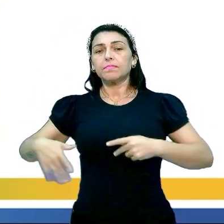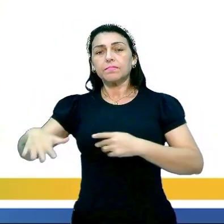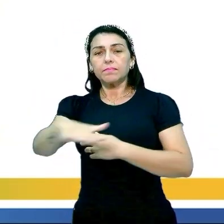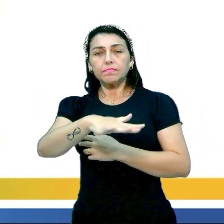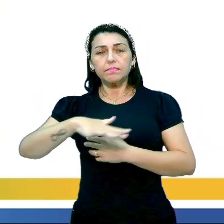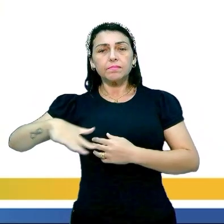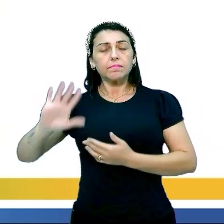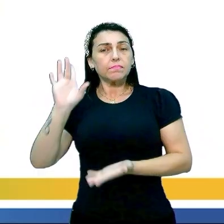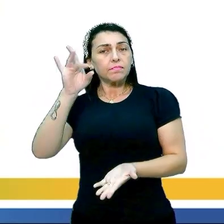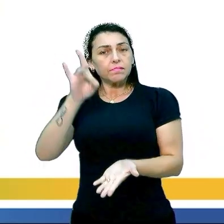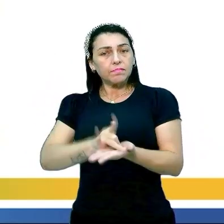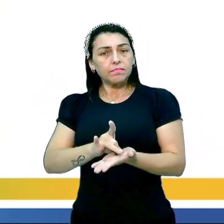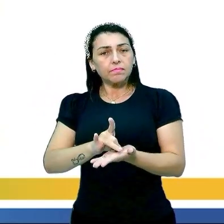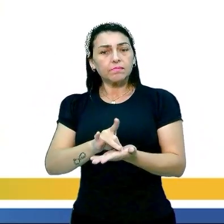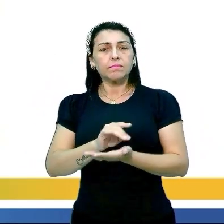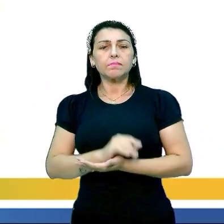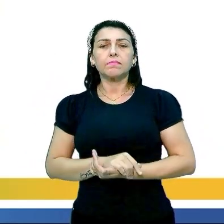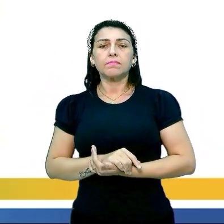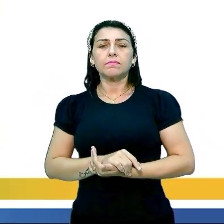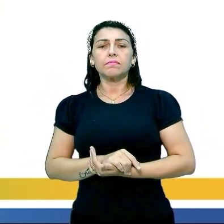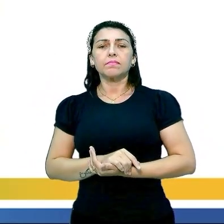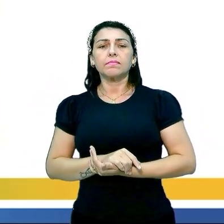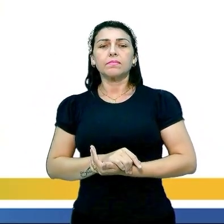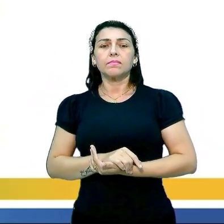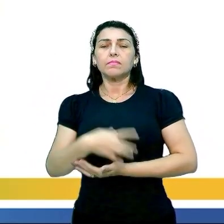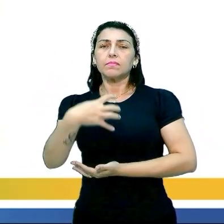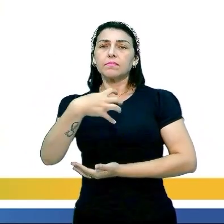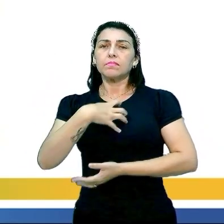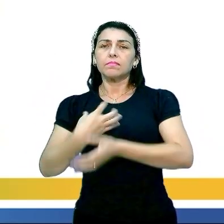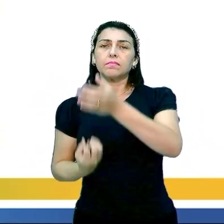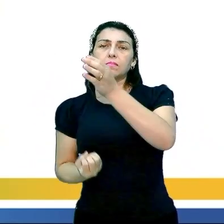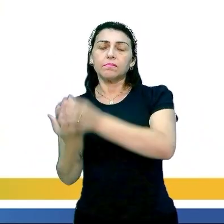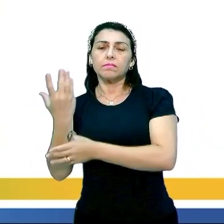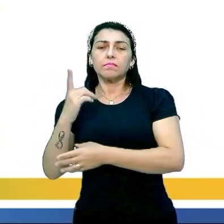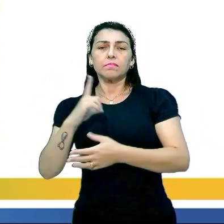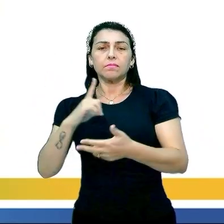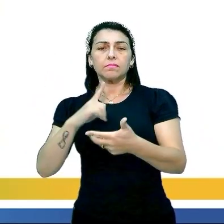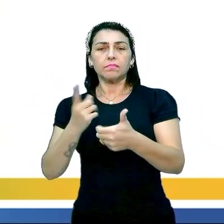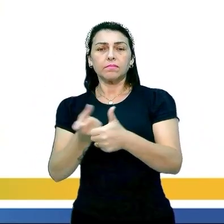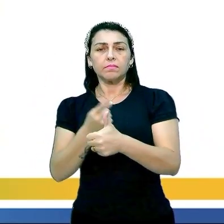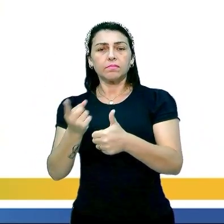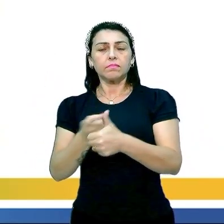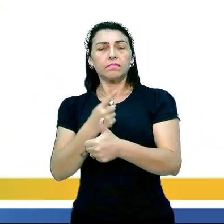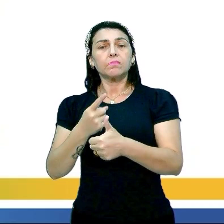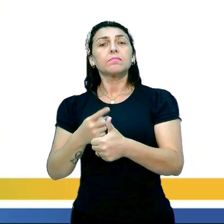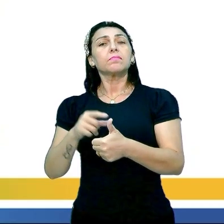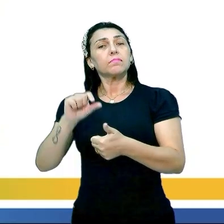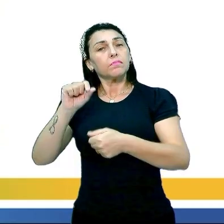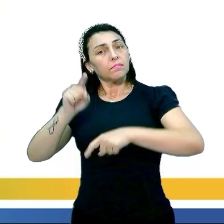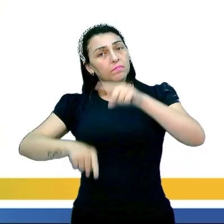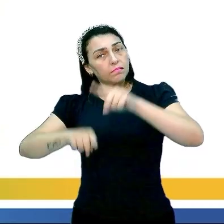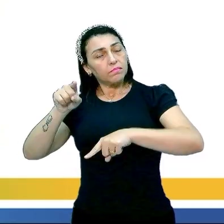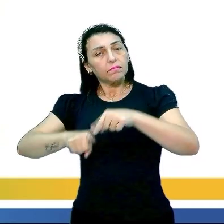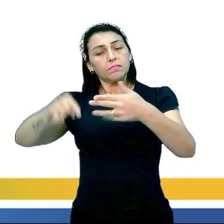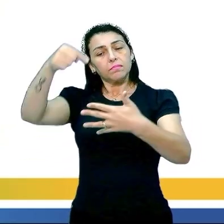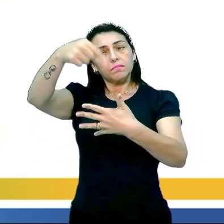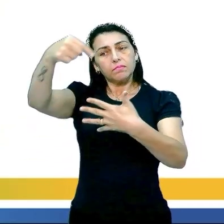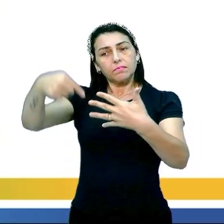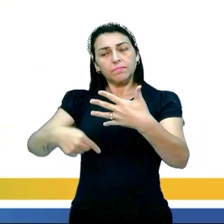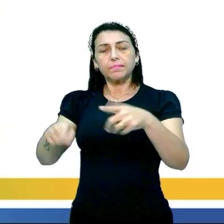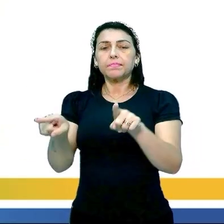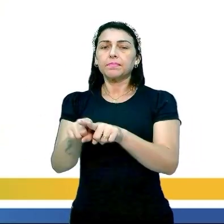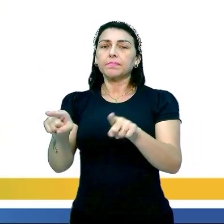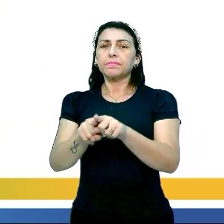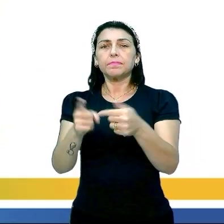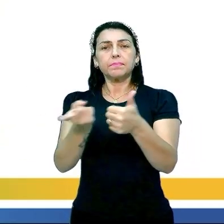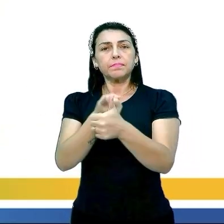na realidade, em modos de produção. Nós temos modos de produção e fatores de produção.